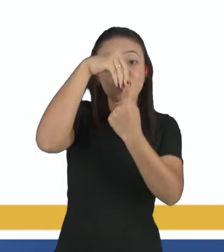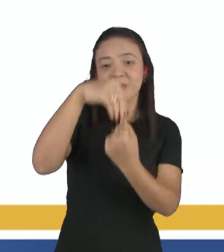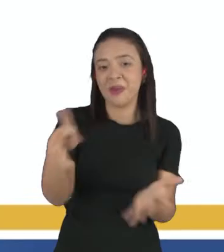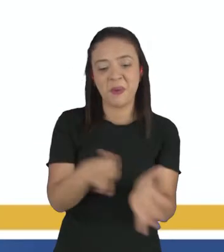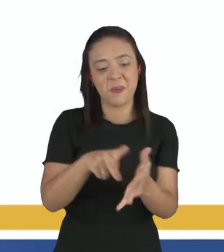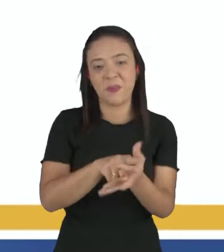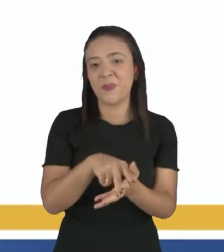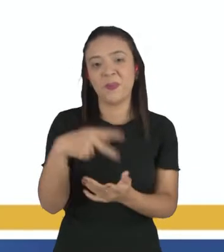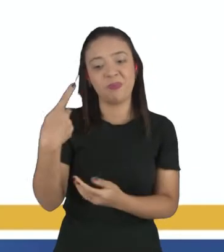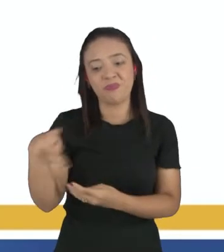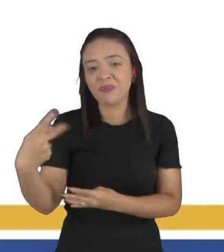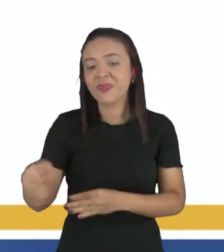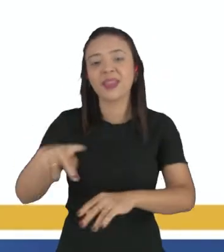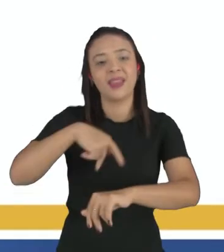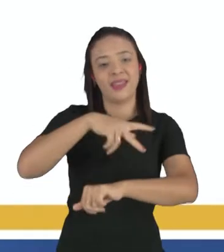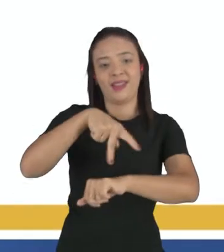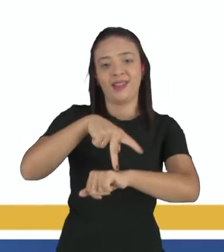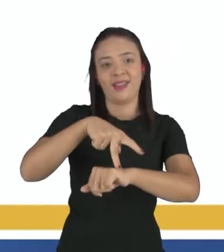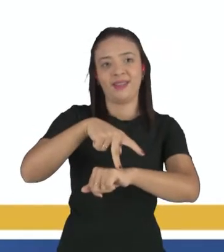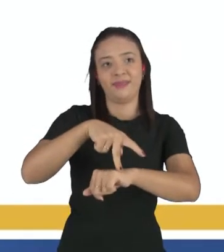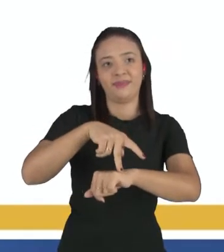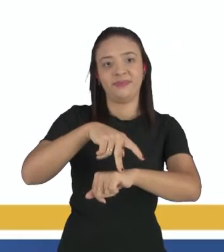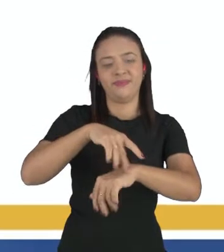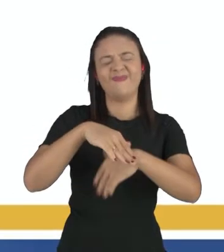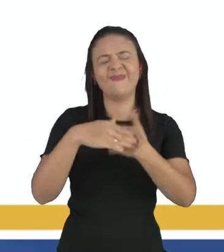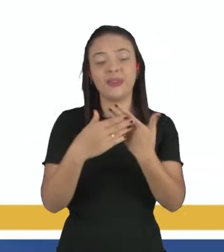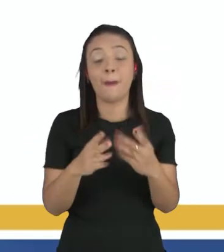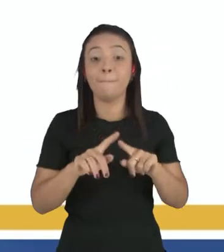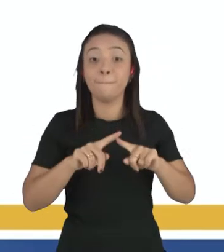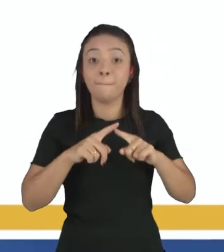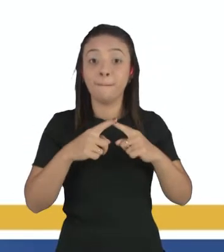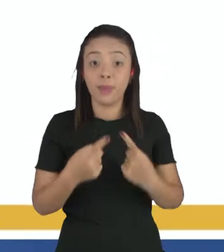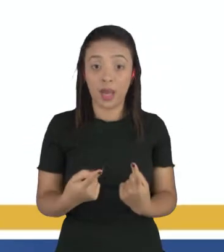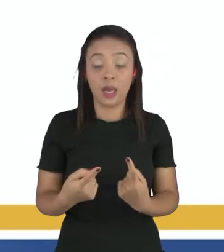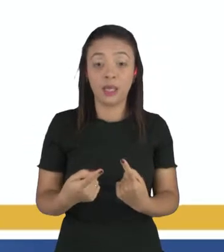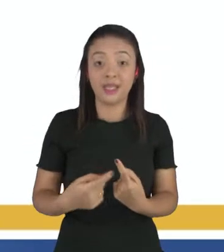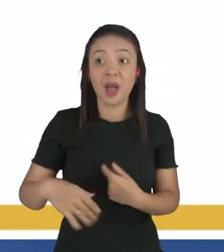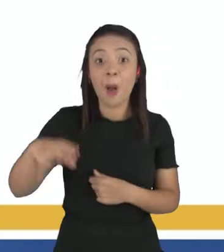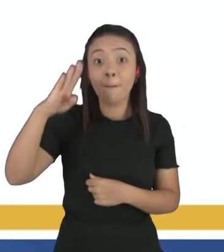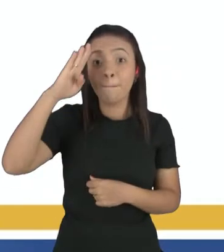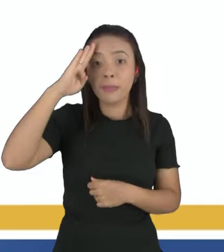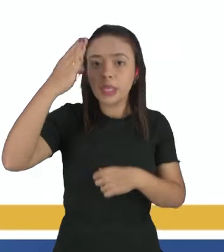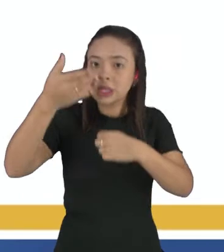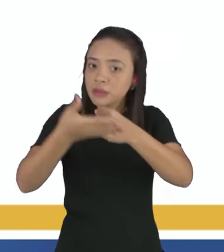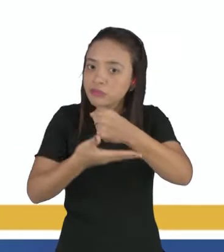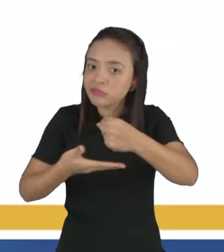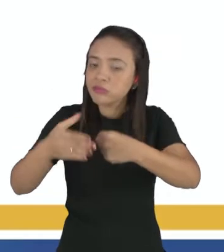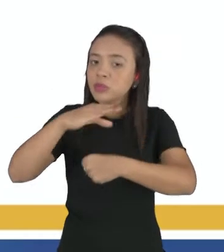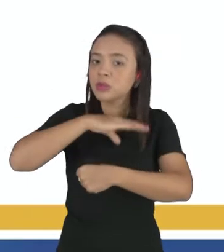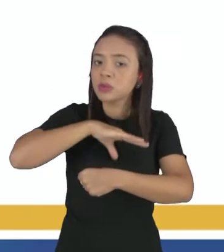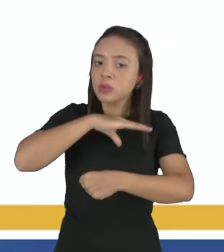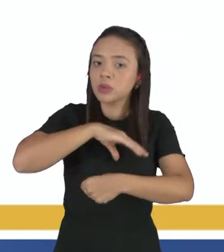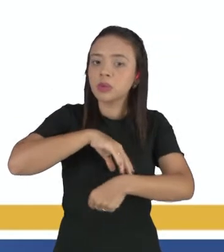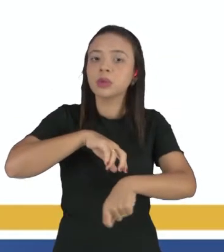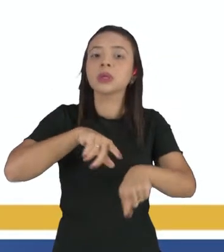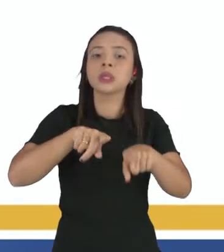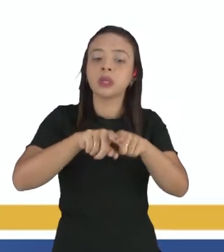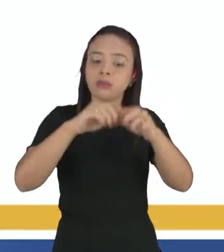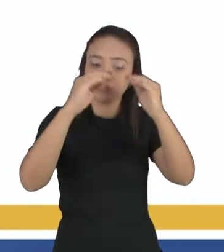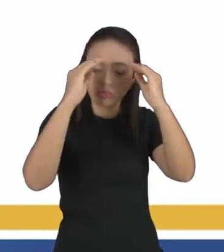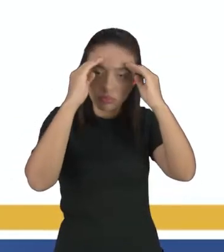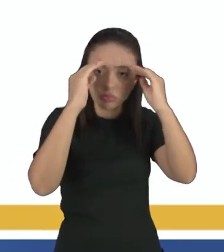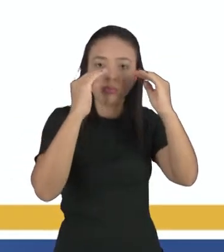tá? Por isso, simplesmente, mas o eixo principal da língua portuguesa, ele é obedecido entre